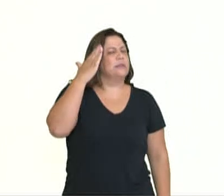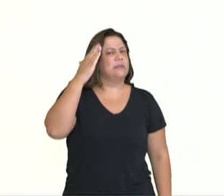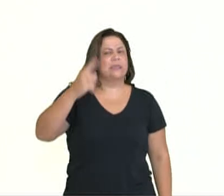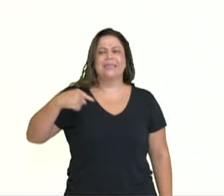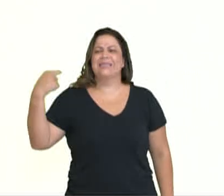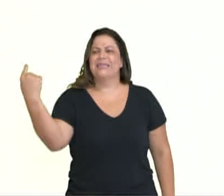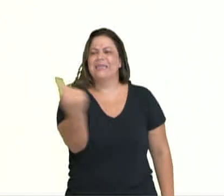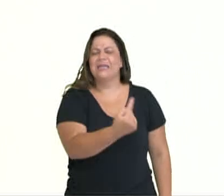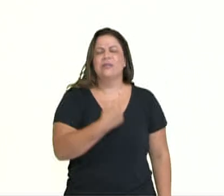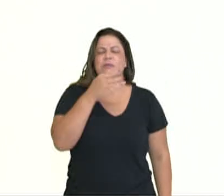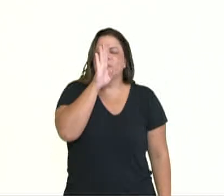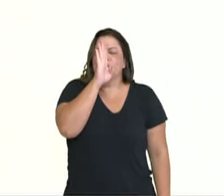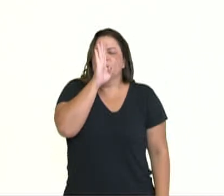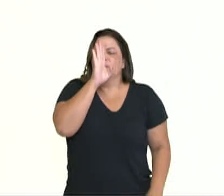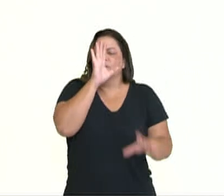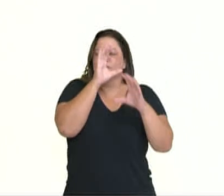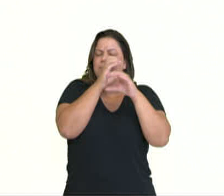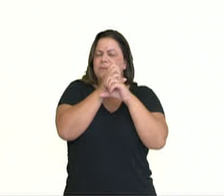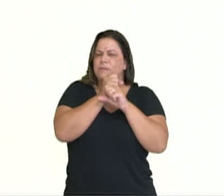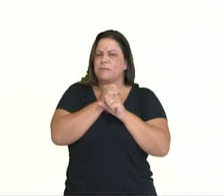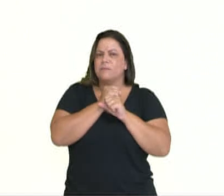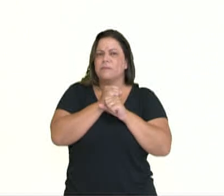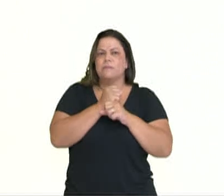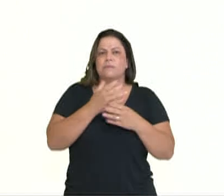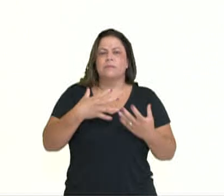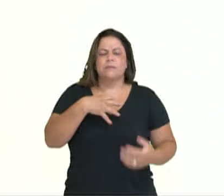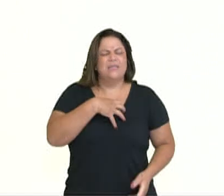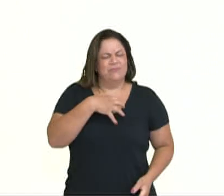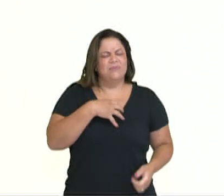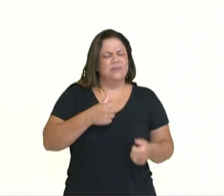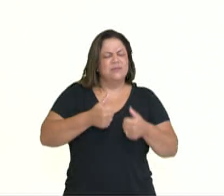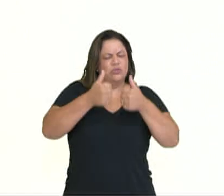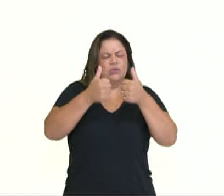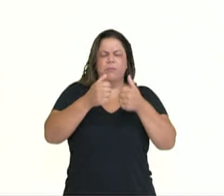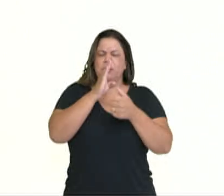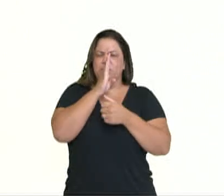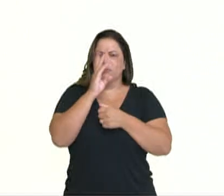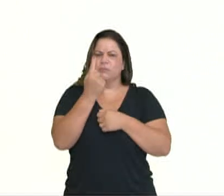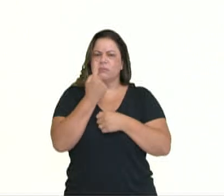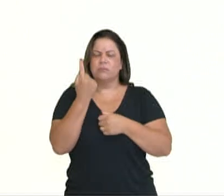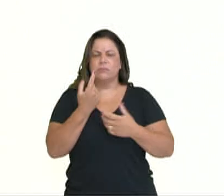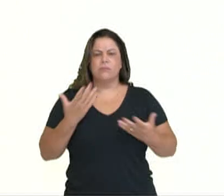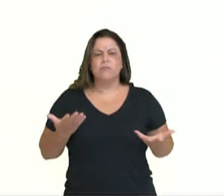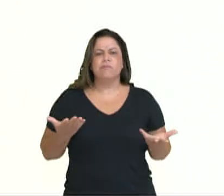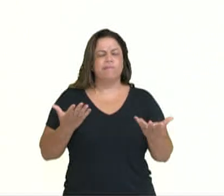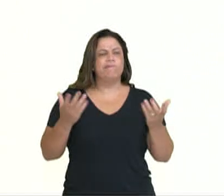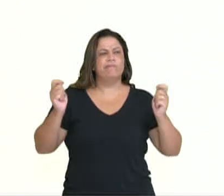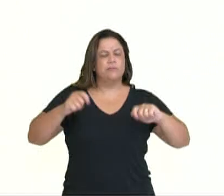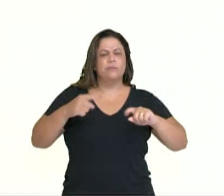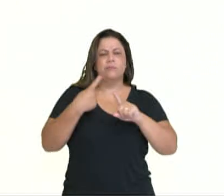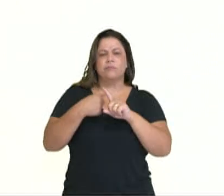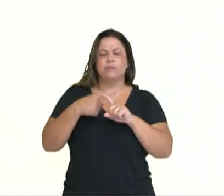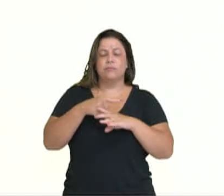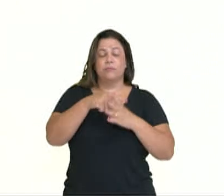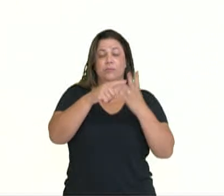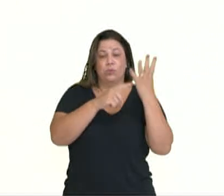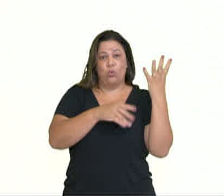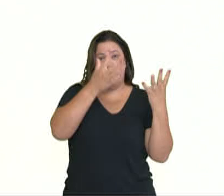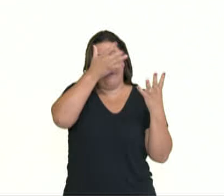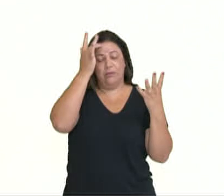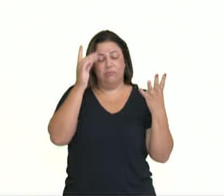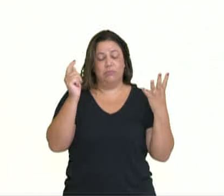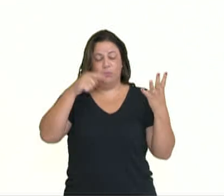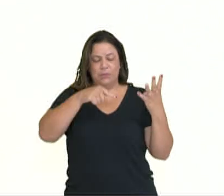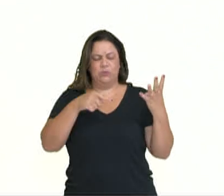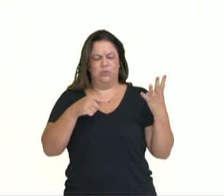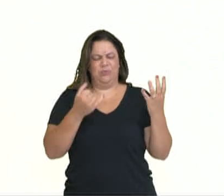era silêncio e treva, e que me sentia bem naquela solidão. Ali estávamos os quatro silenciosos